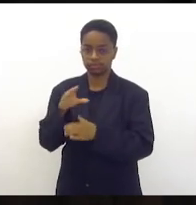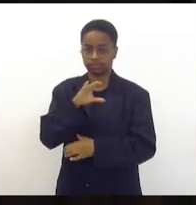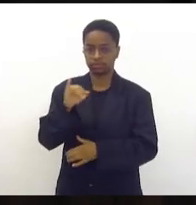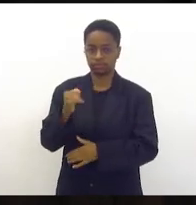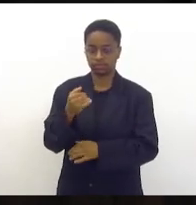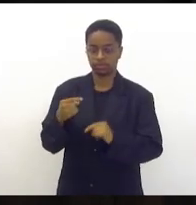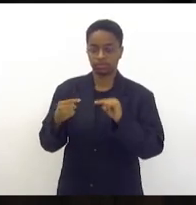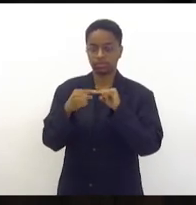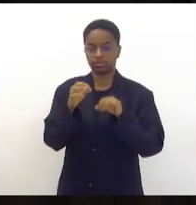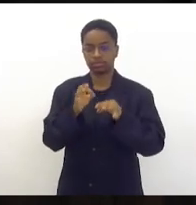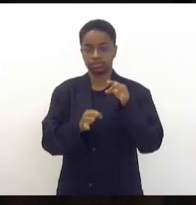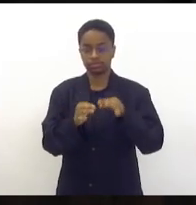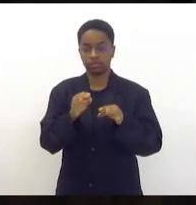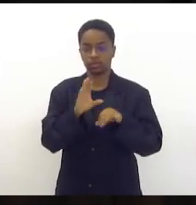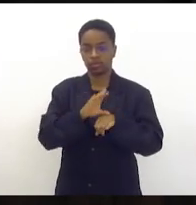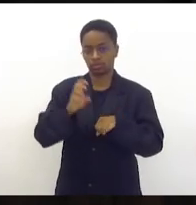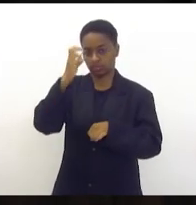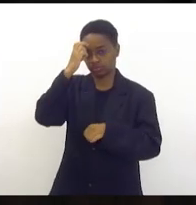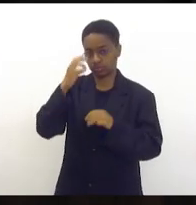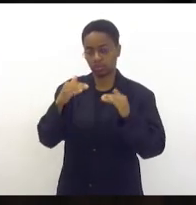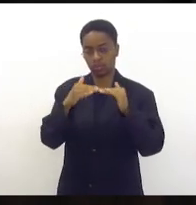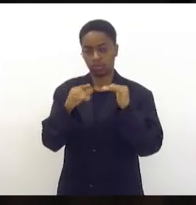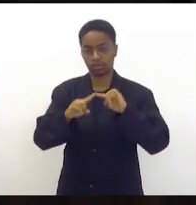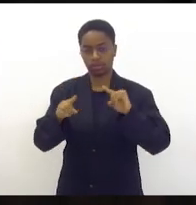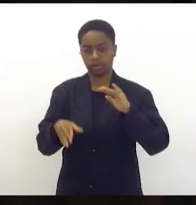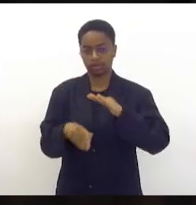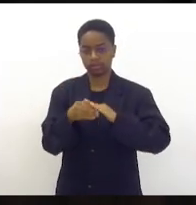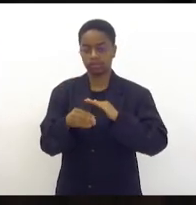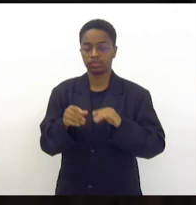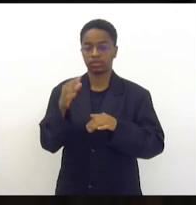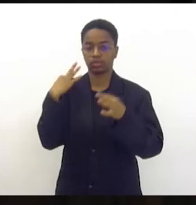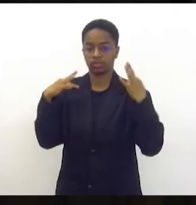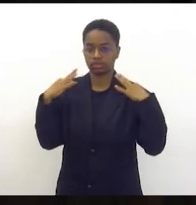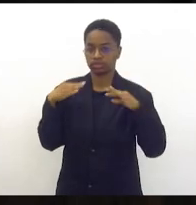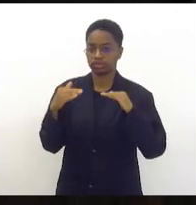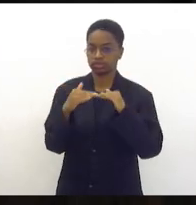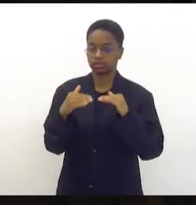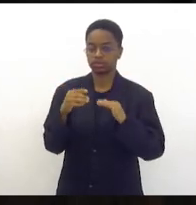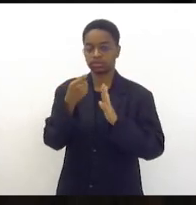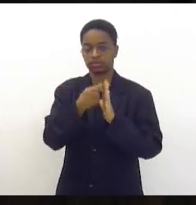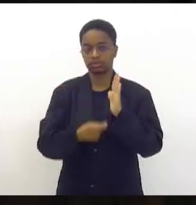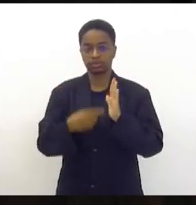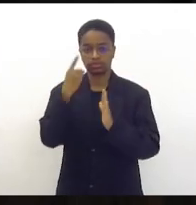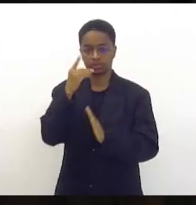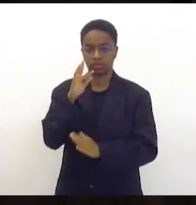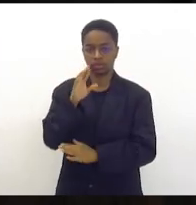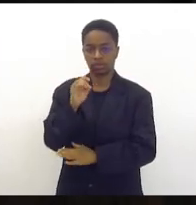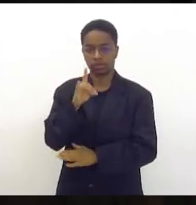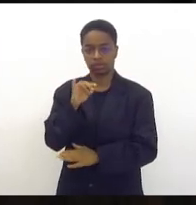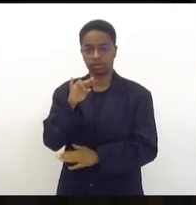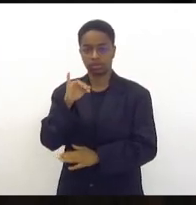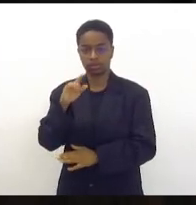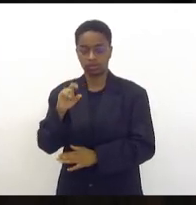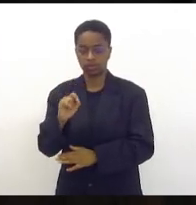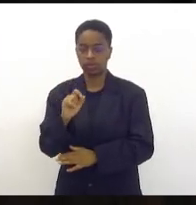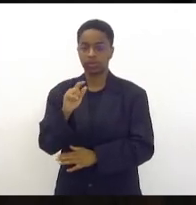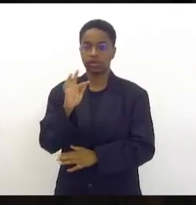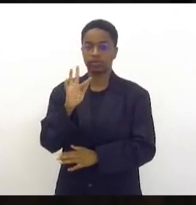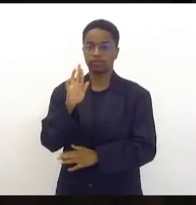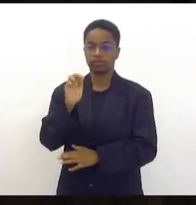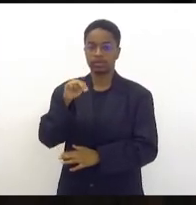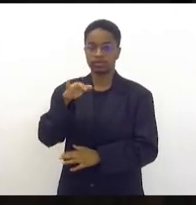Cultura favorável com emenda e de Turismo favorável. Relatores, deputados Rodrigo Amorim, Franciane Mota e Júlio